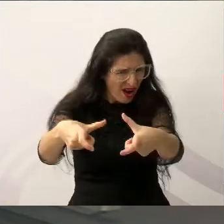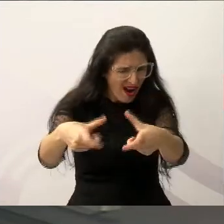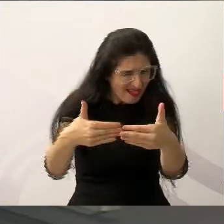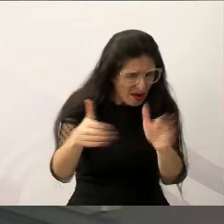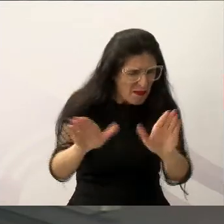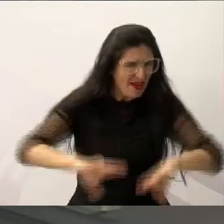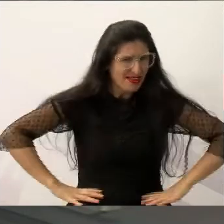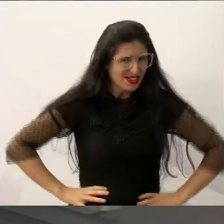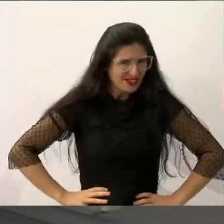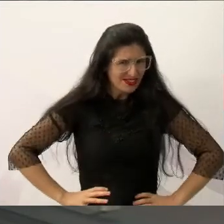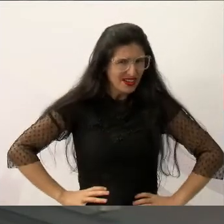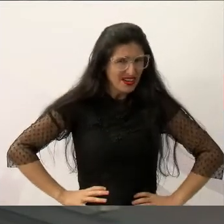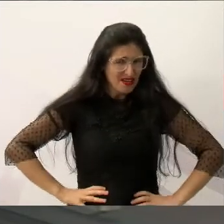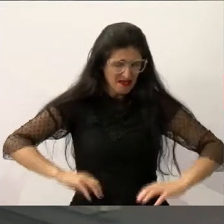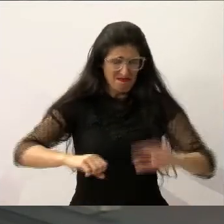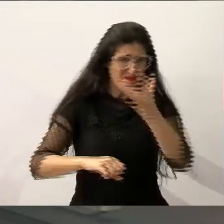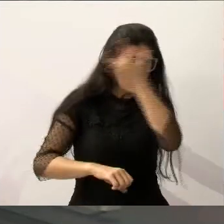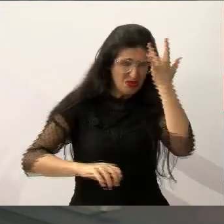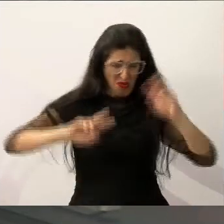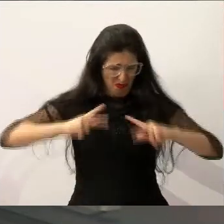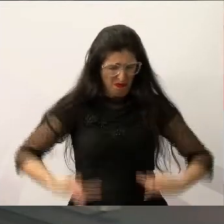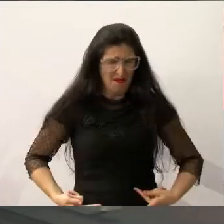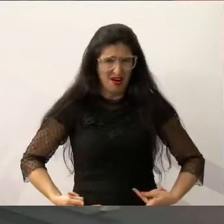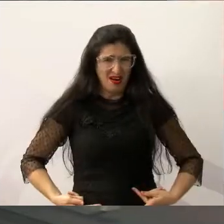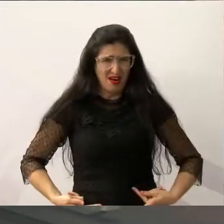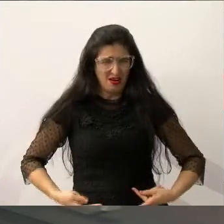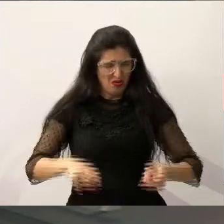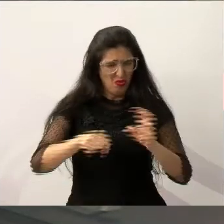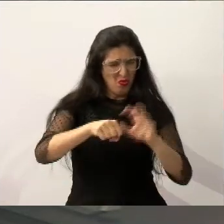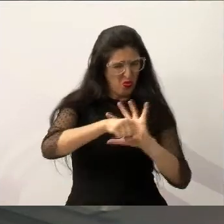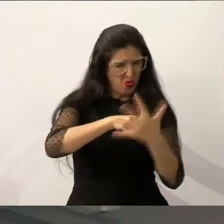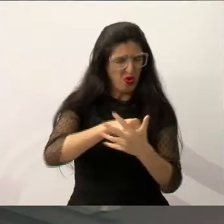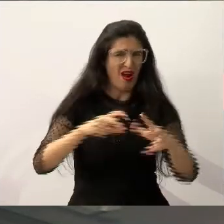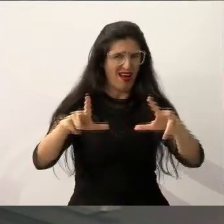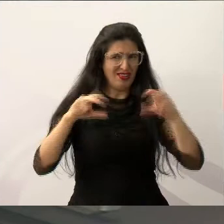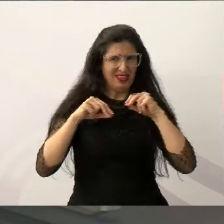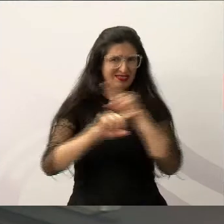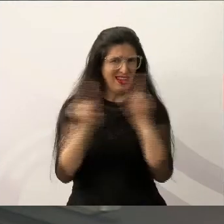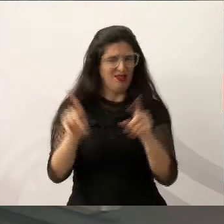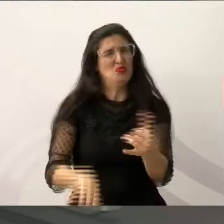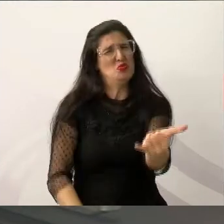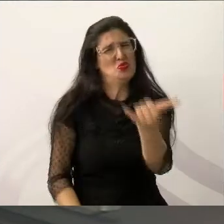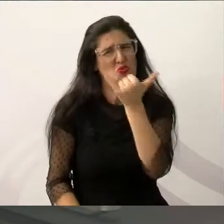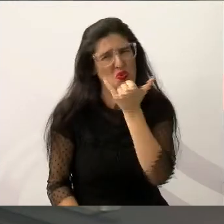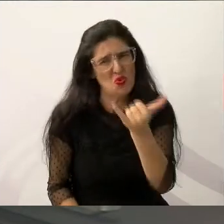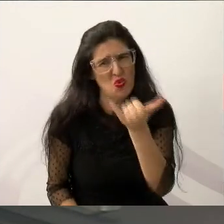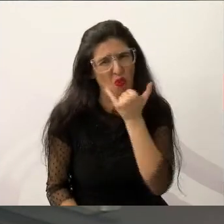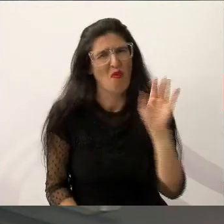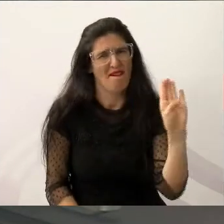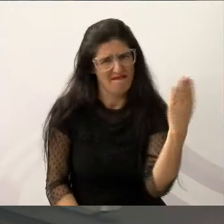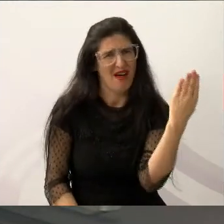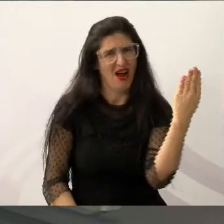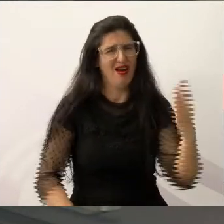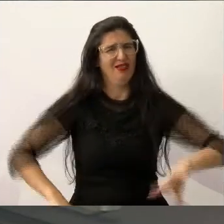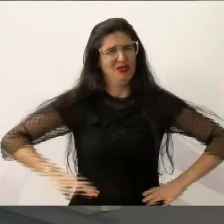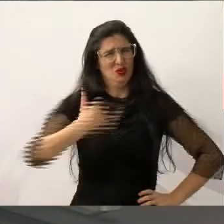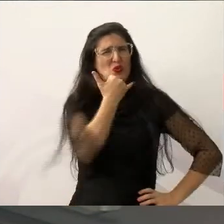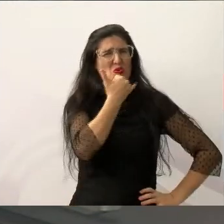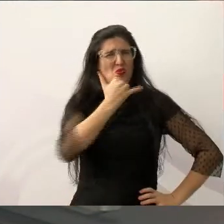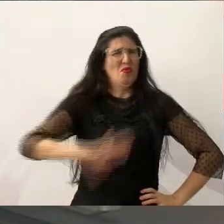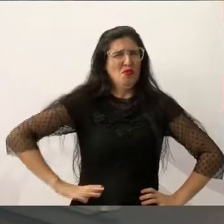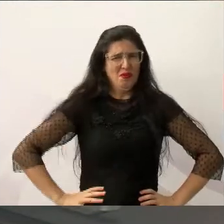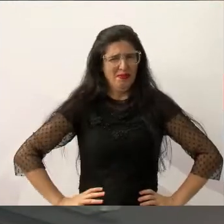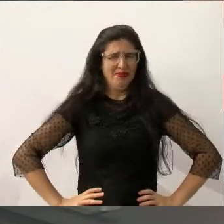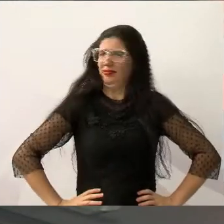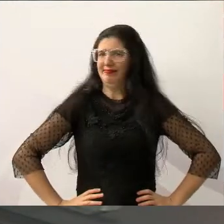da doença? Ah, gente, para com isso, é uma hipocrisia. Esse é o meu posicionamento. E